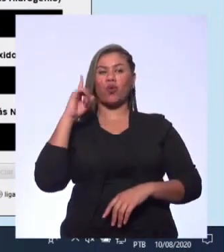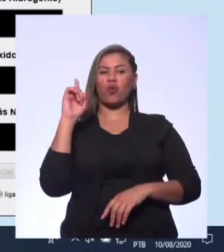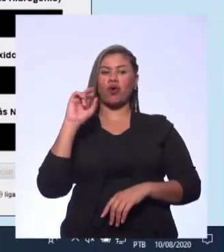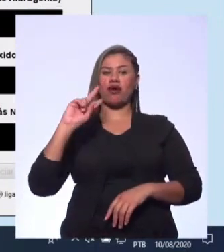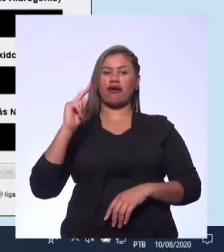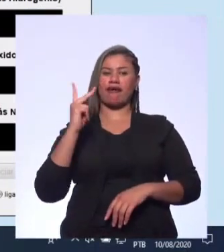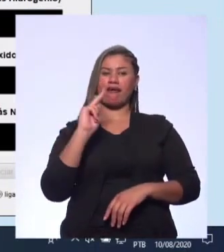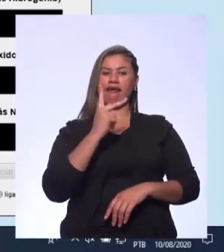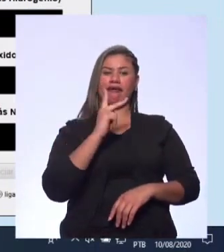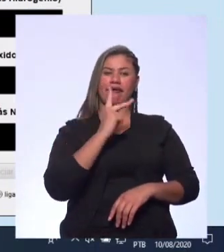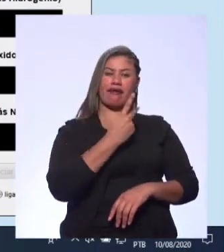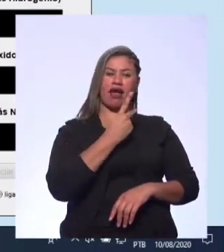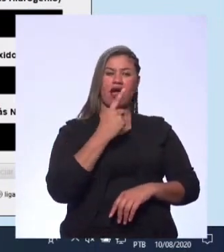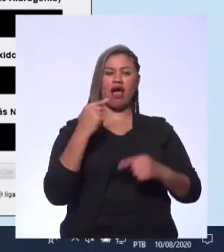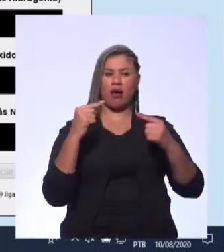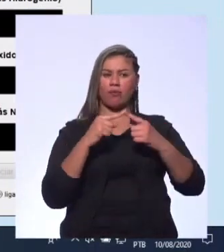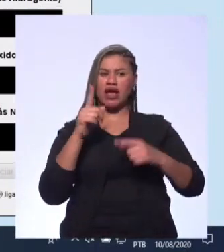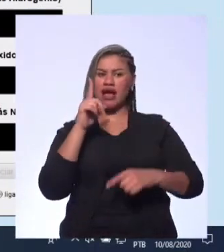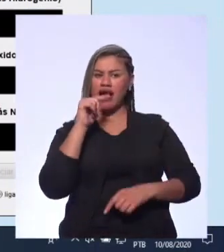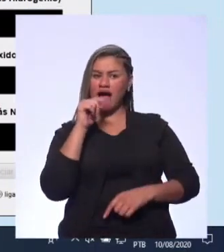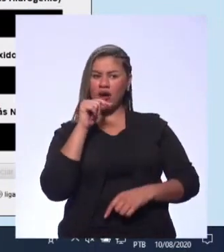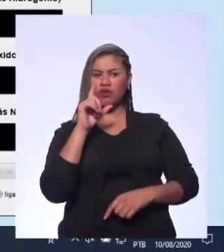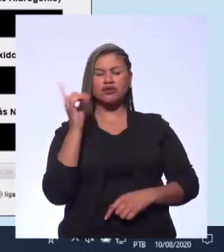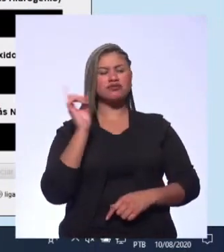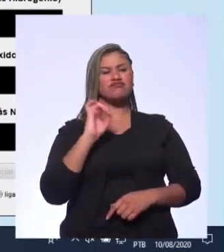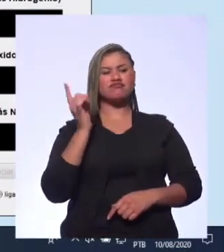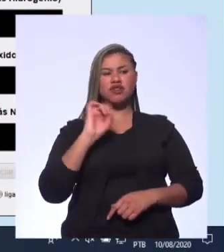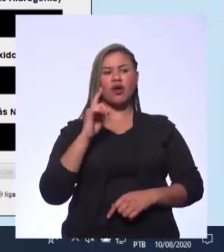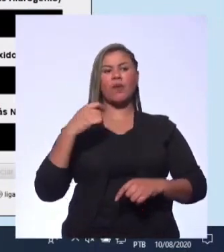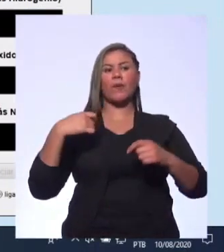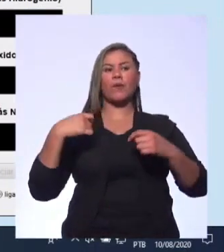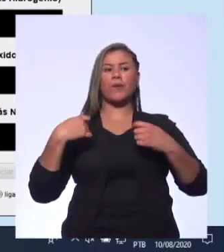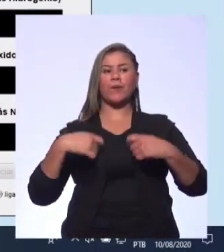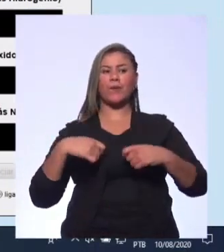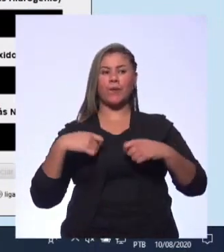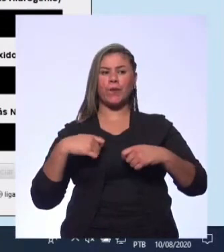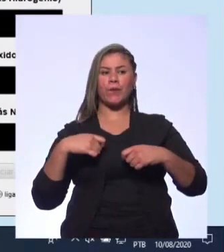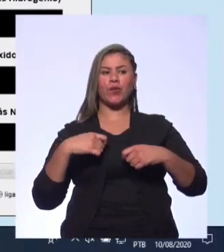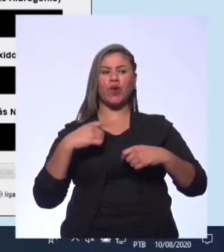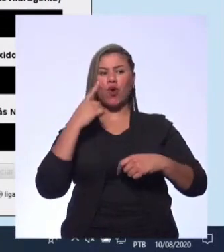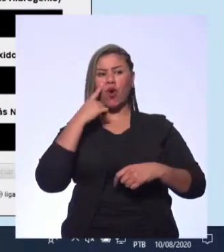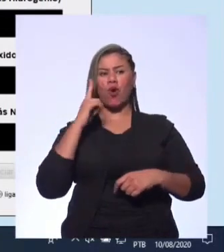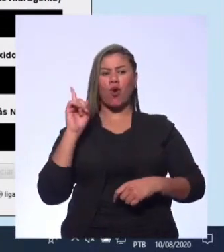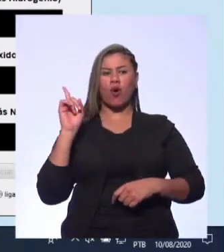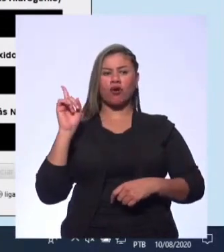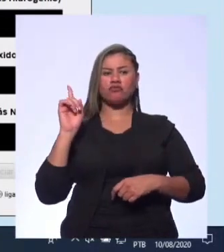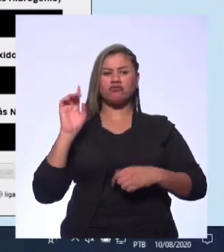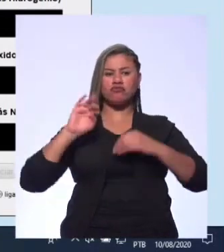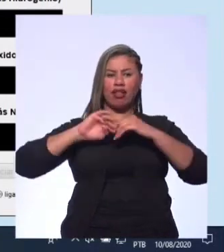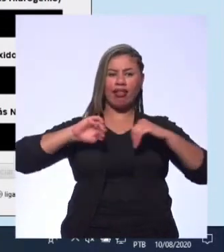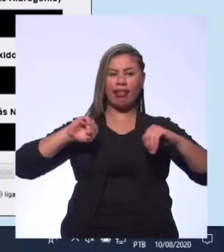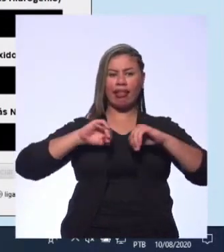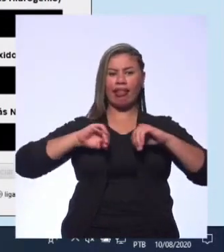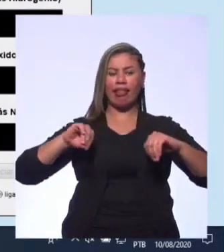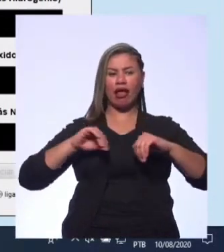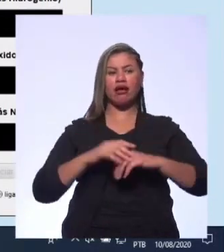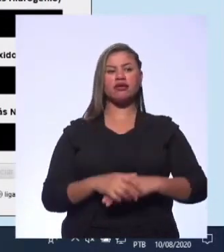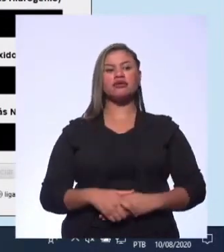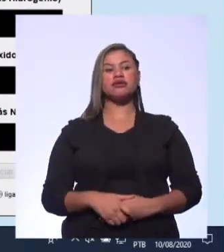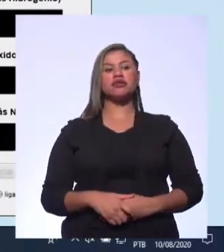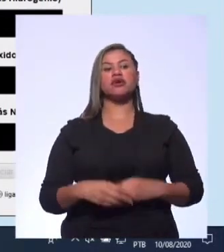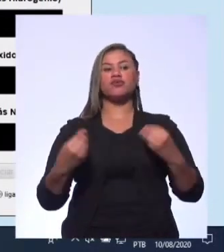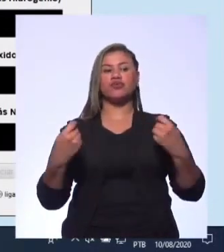gás hidrogênio. Eu não consigo ligar o oxigênio aqui, ó. Ele acaba dando uma pequena repulsão. Então, para eu